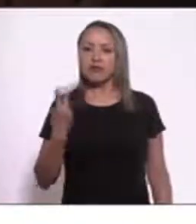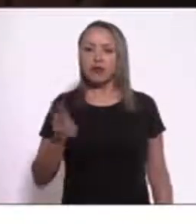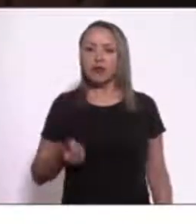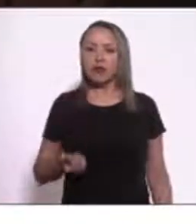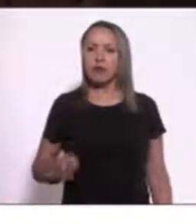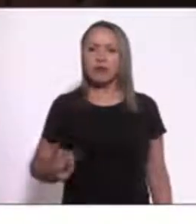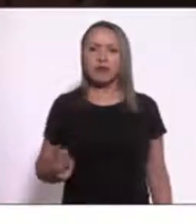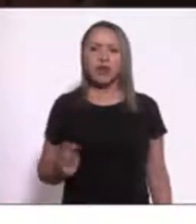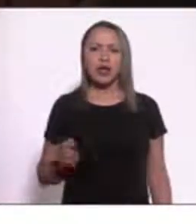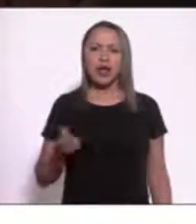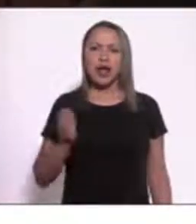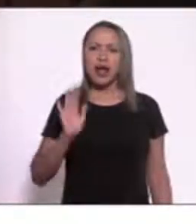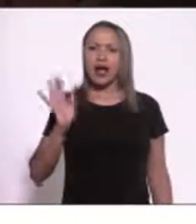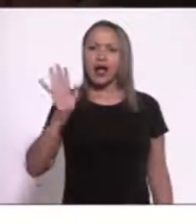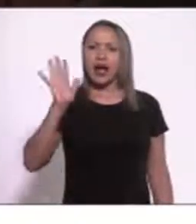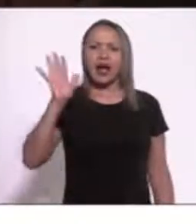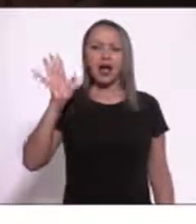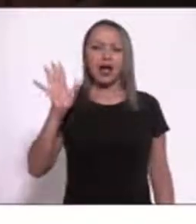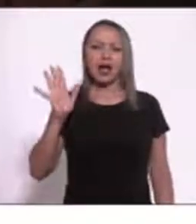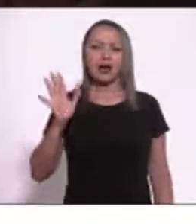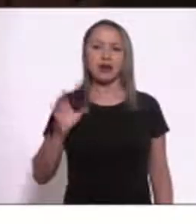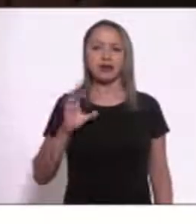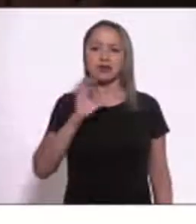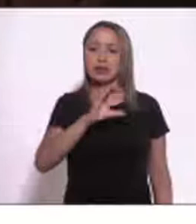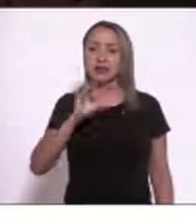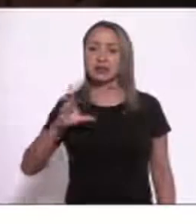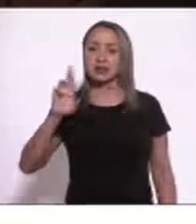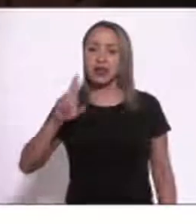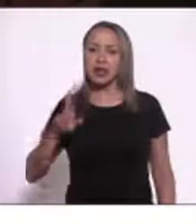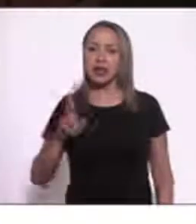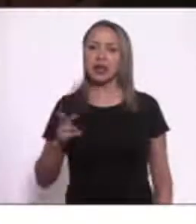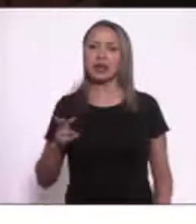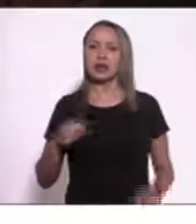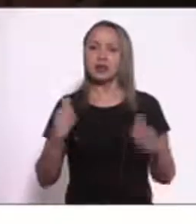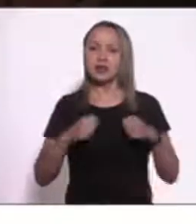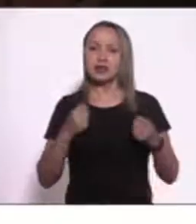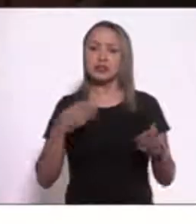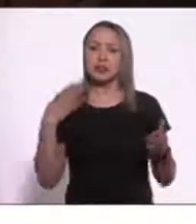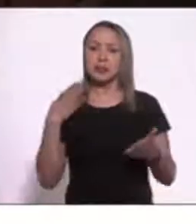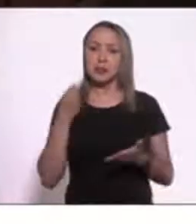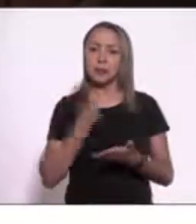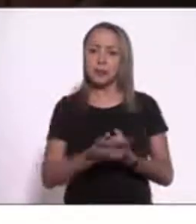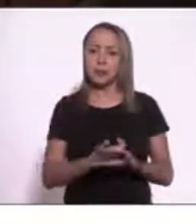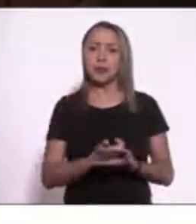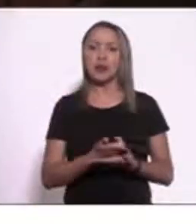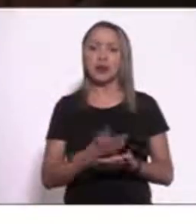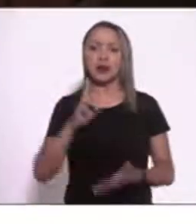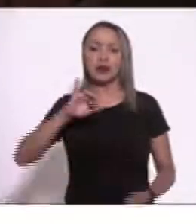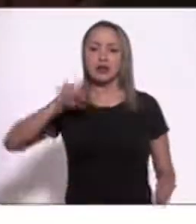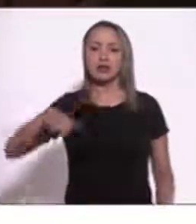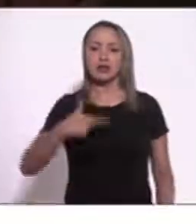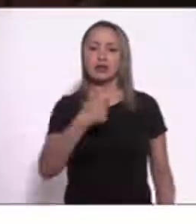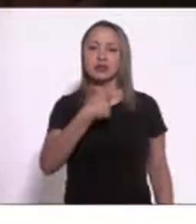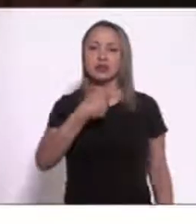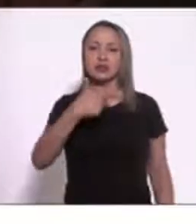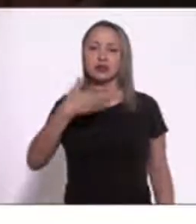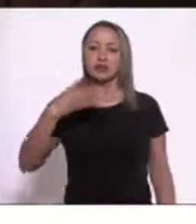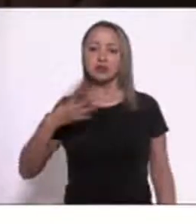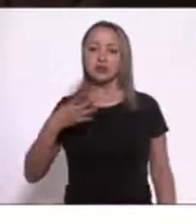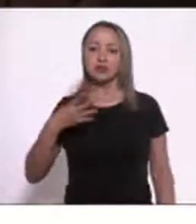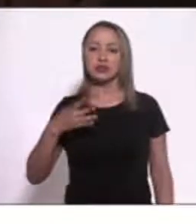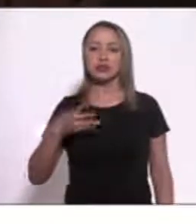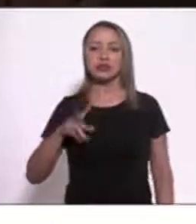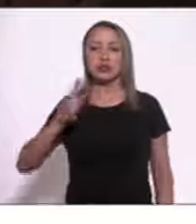cobrados pela concessionária CCR no pedágio da RJ-124, mais conhecido como